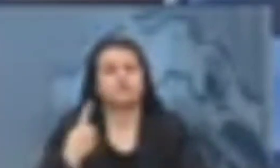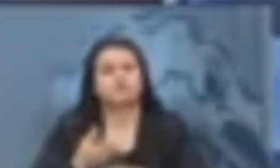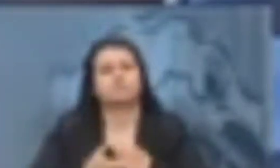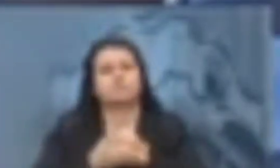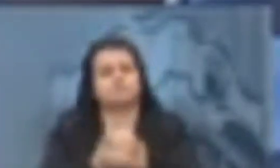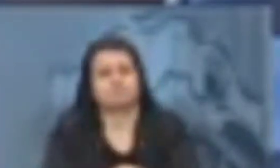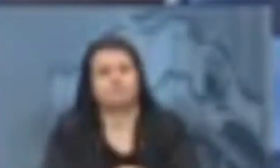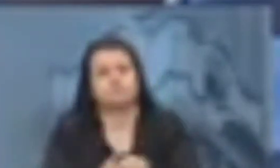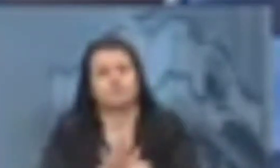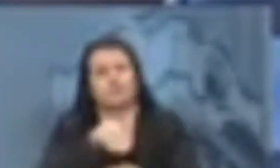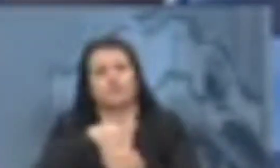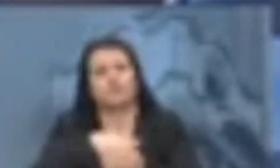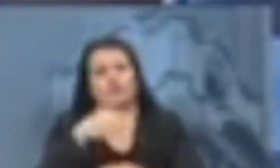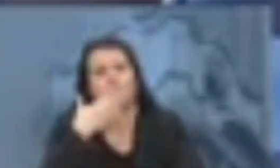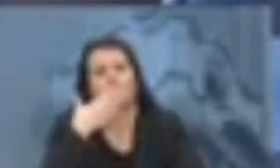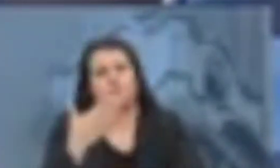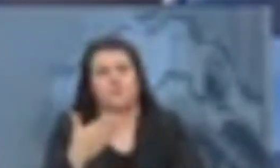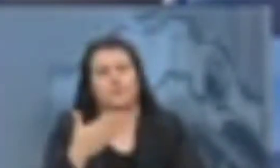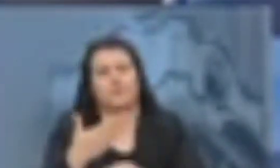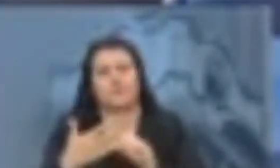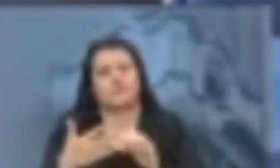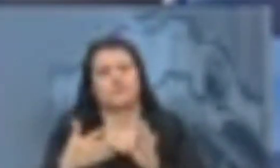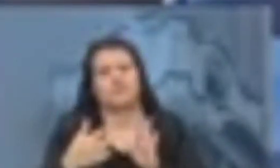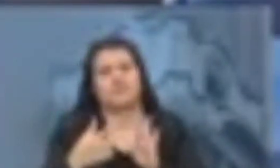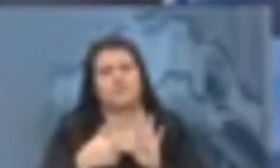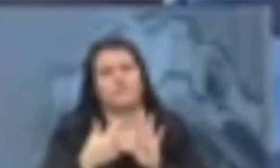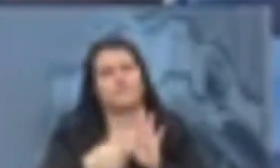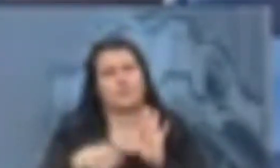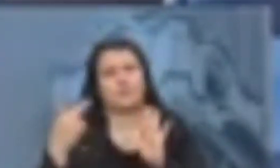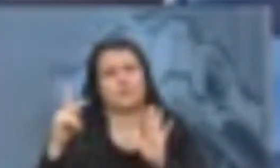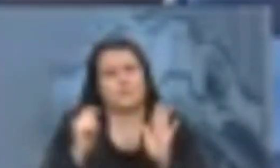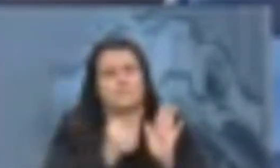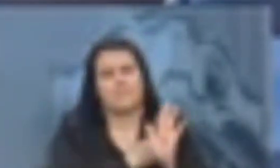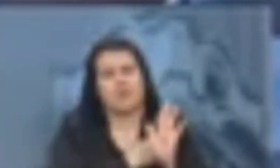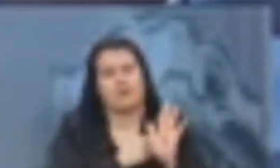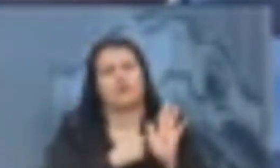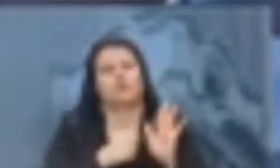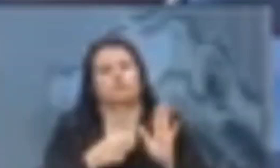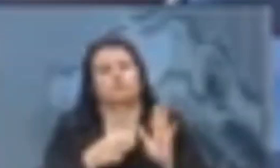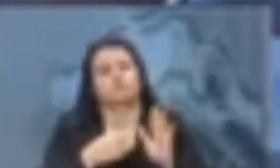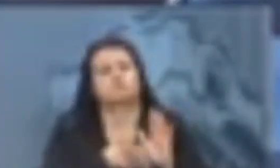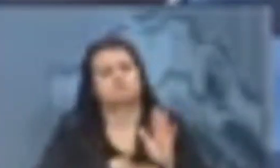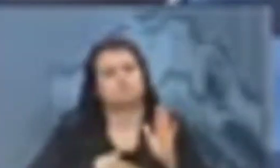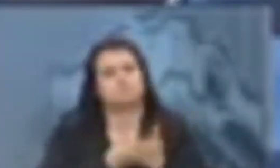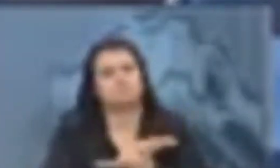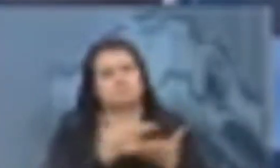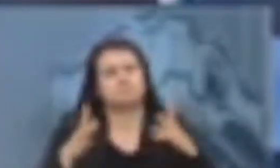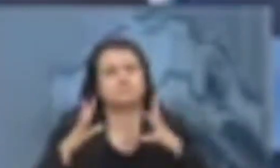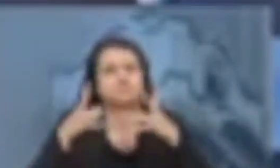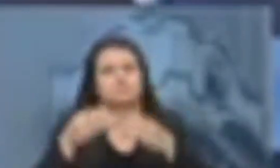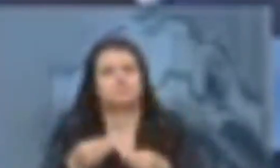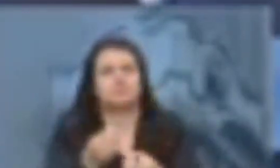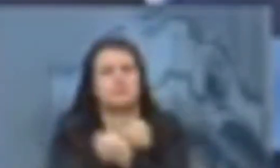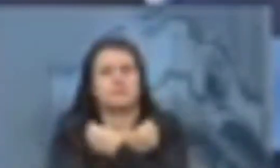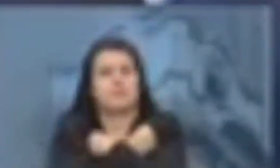e vamos votar a favor do veto do prefeito Sebastião Melo. Saudar a todos e todas. Um abraço.